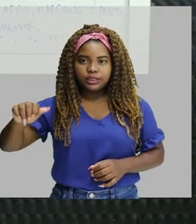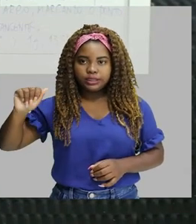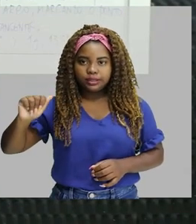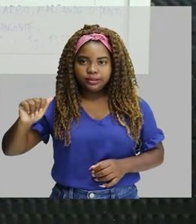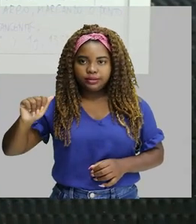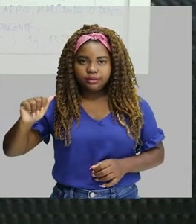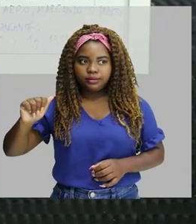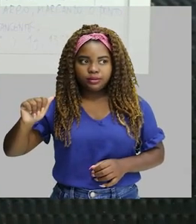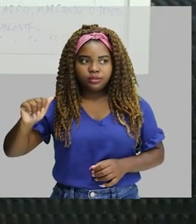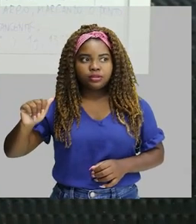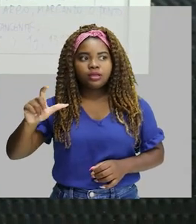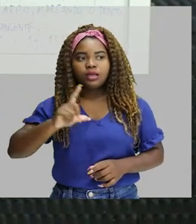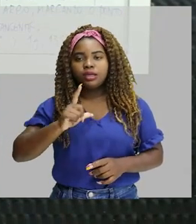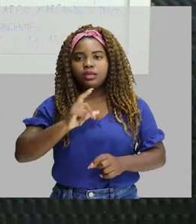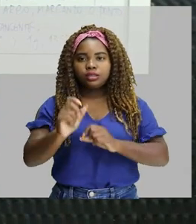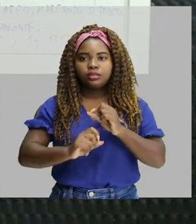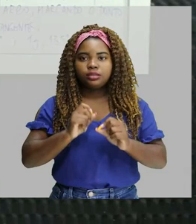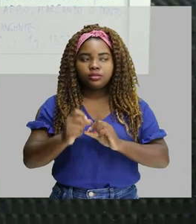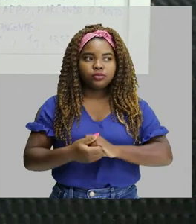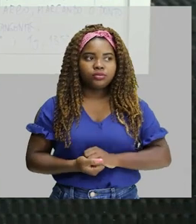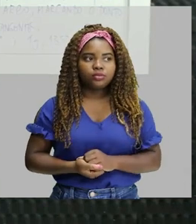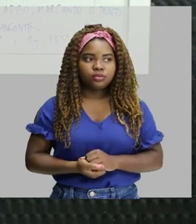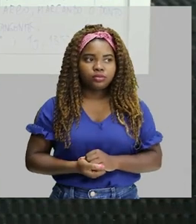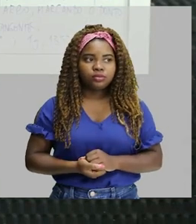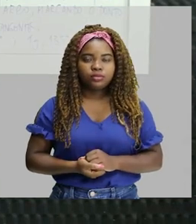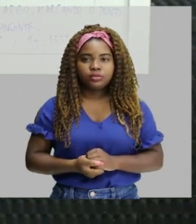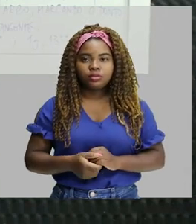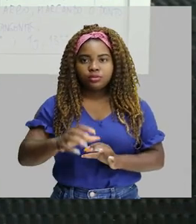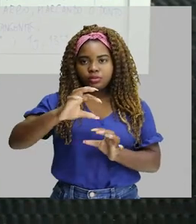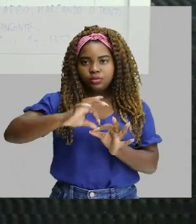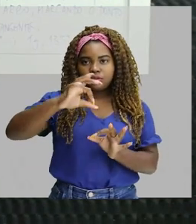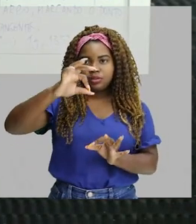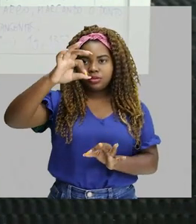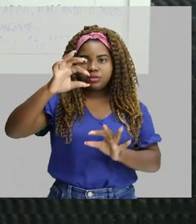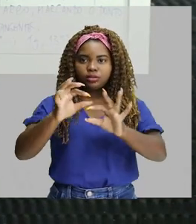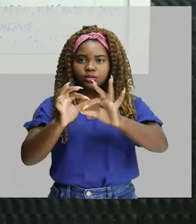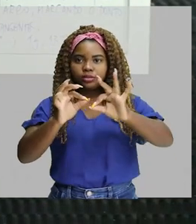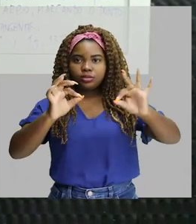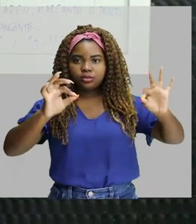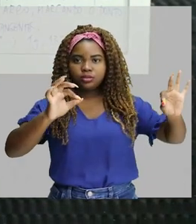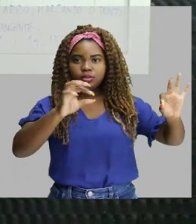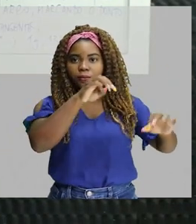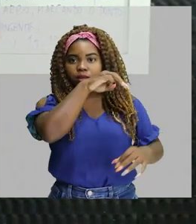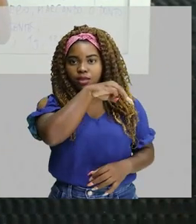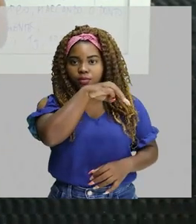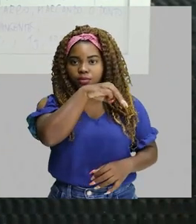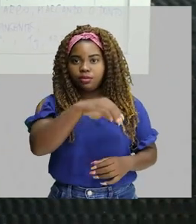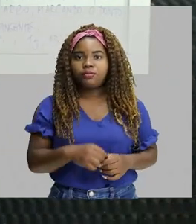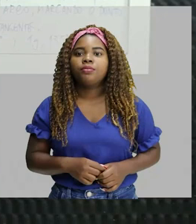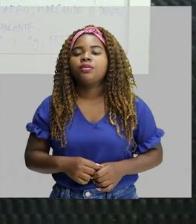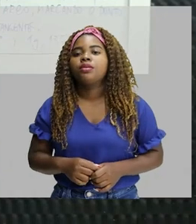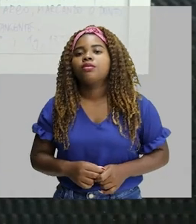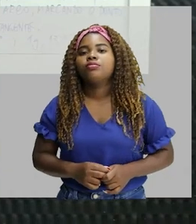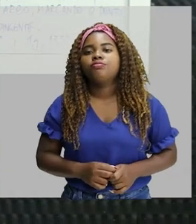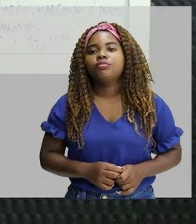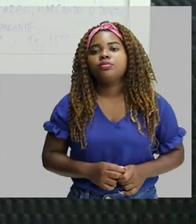ordenada M aqui ordenada então isso aqui é um número certo galera Ele tá dizendo que o seno